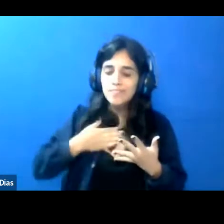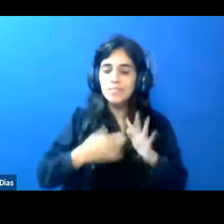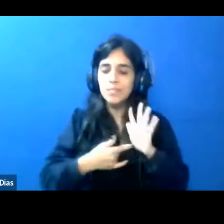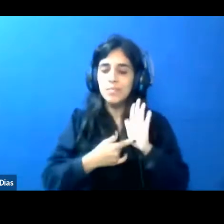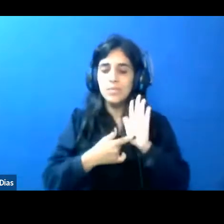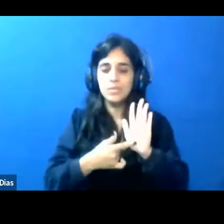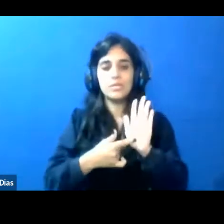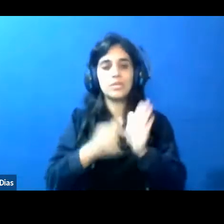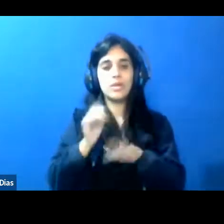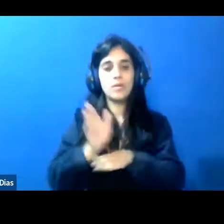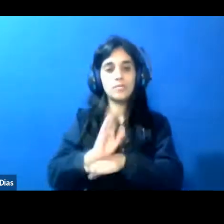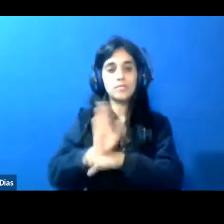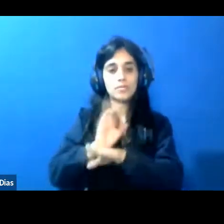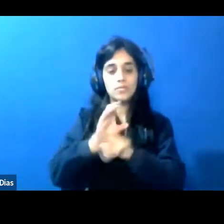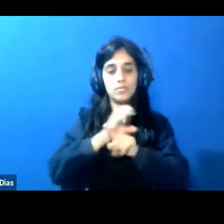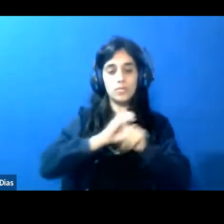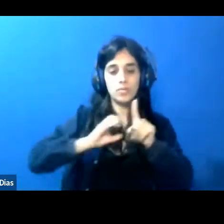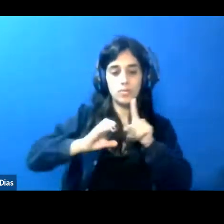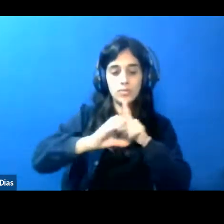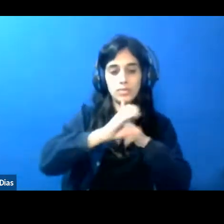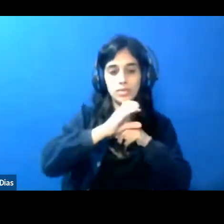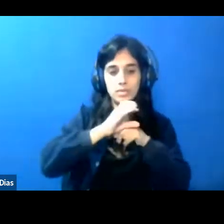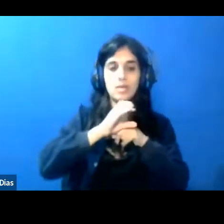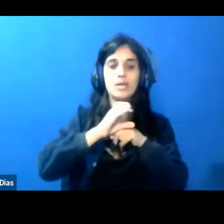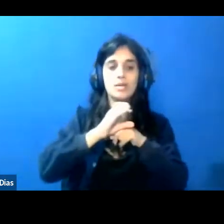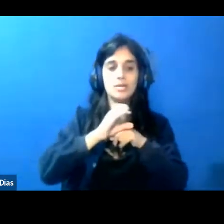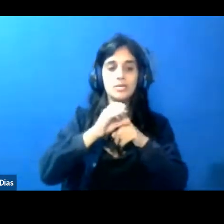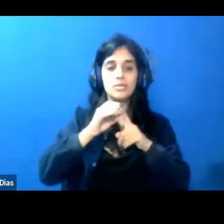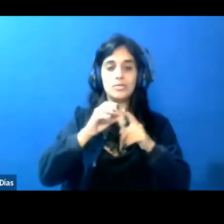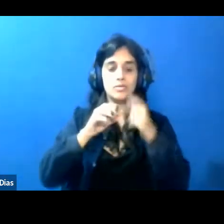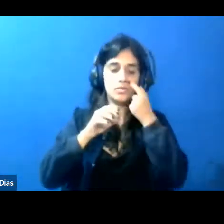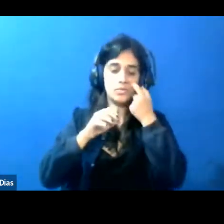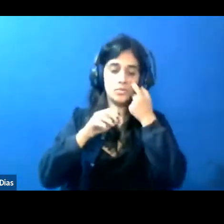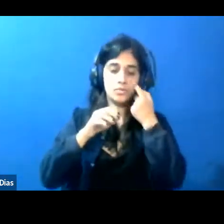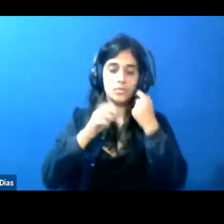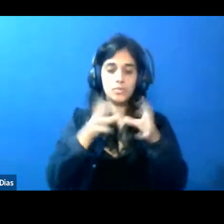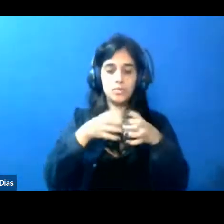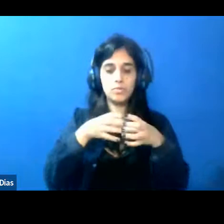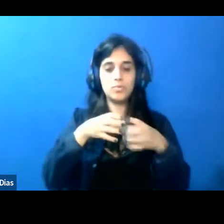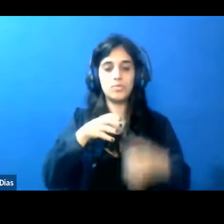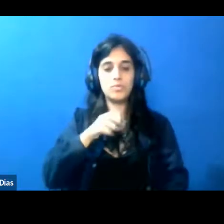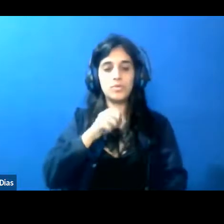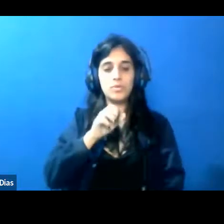roteiro da comunidade remanescente do Quilombo Aldeia, o Quilombo que está